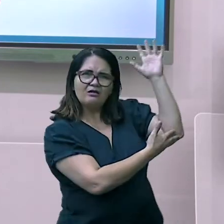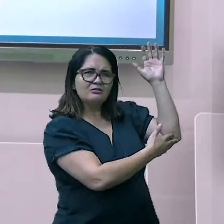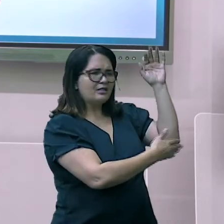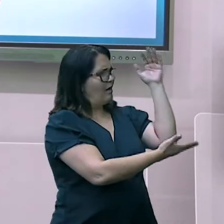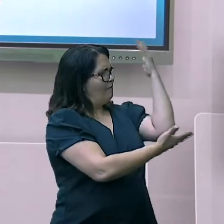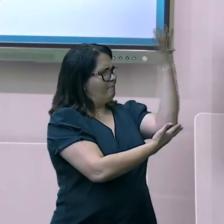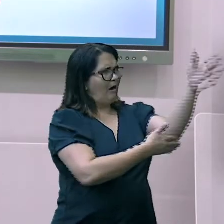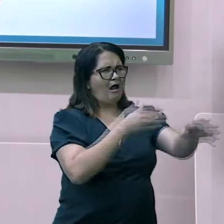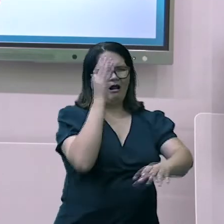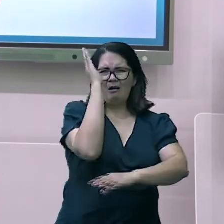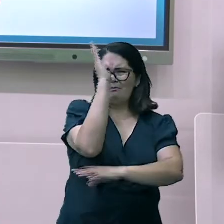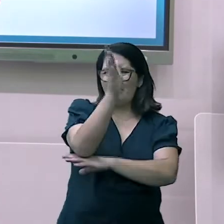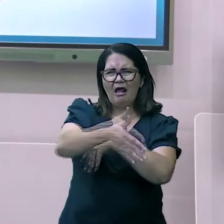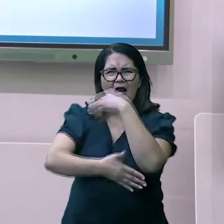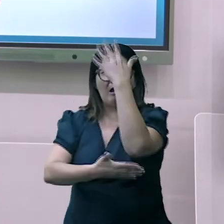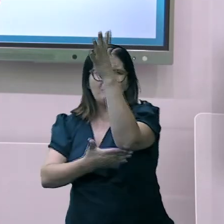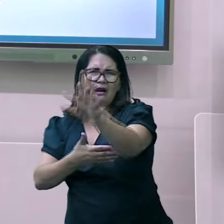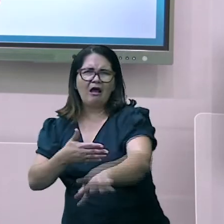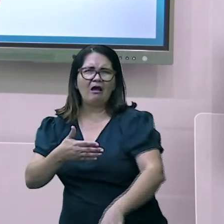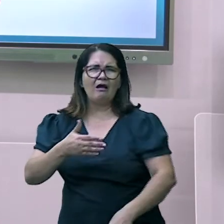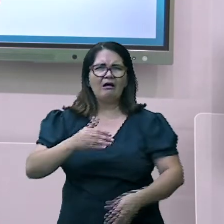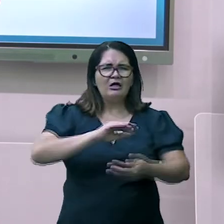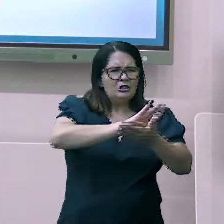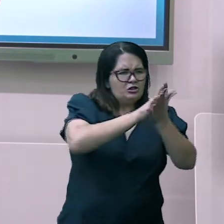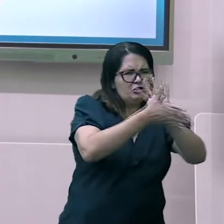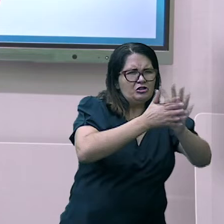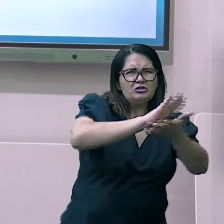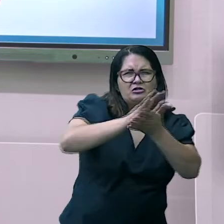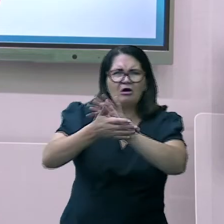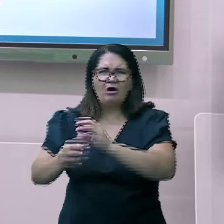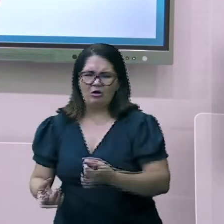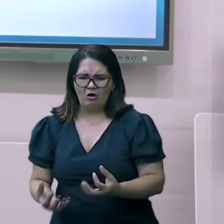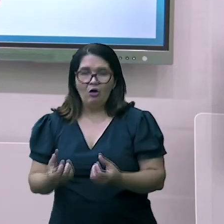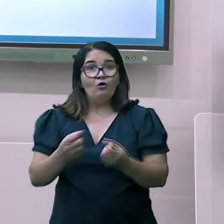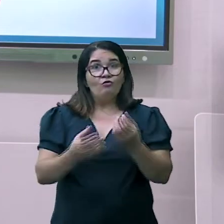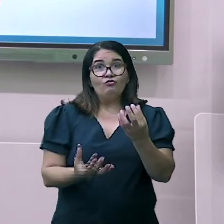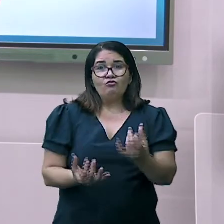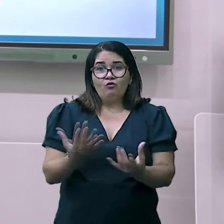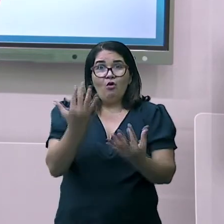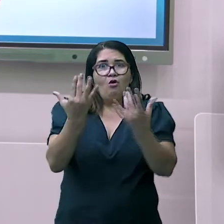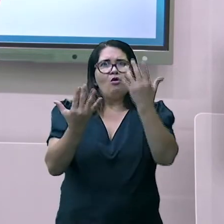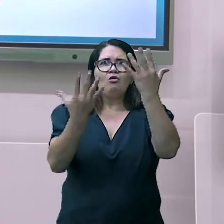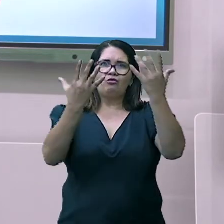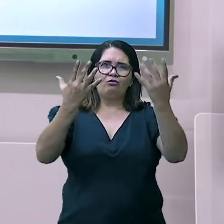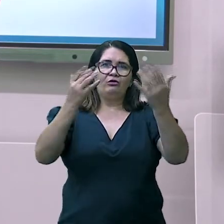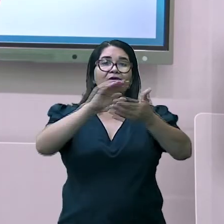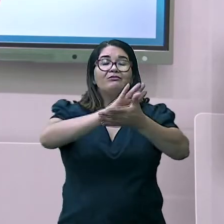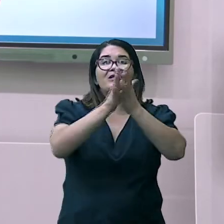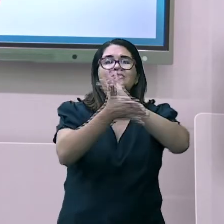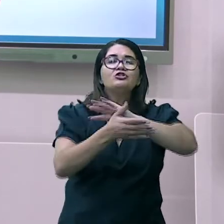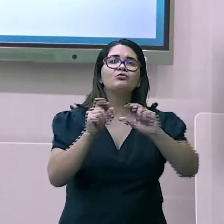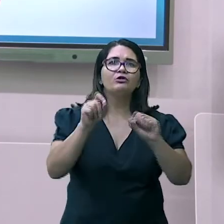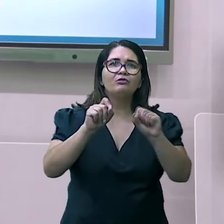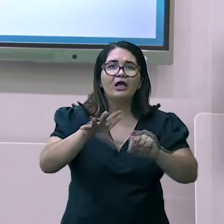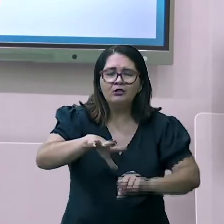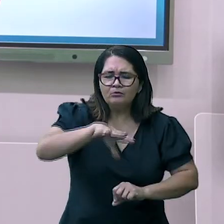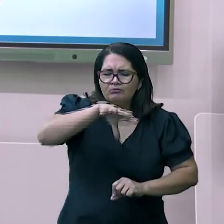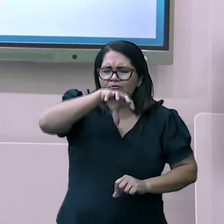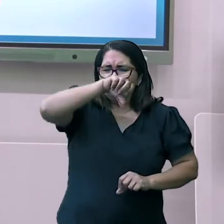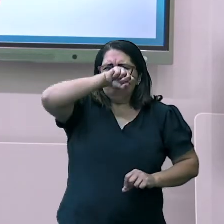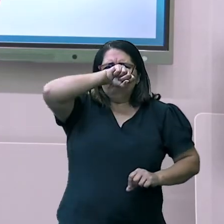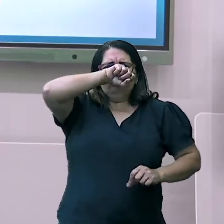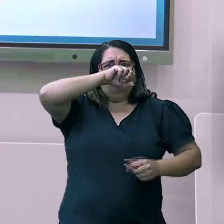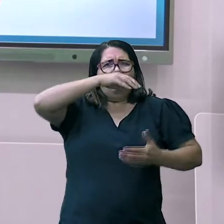flora, destrói tanto as árvores como os animais, né? E aí também a gente vai ficando